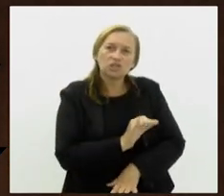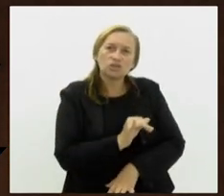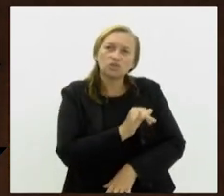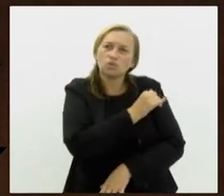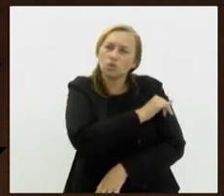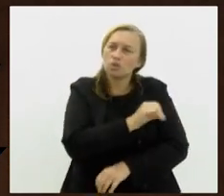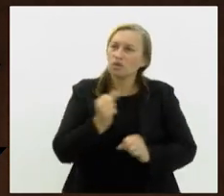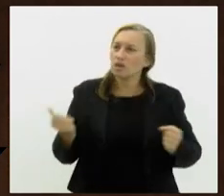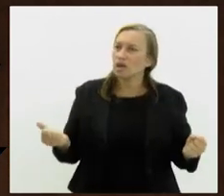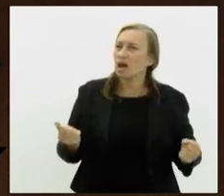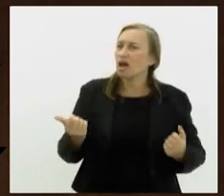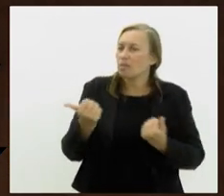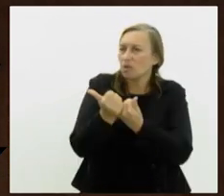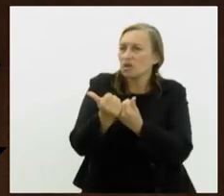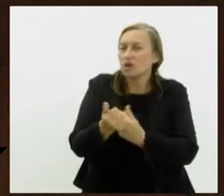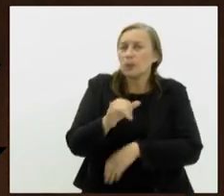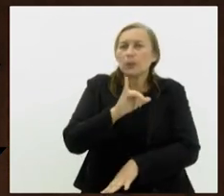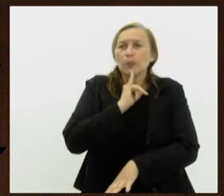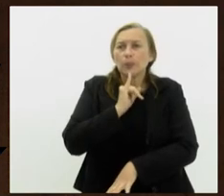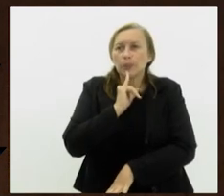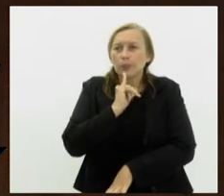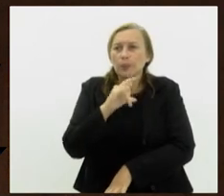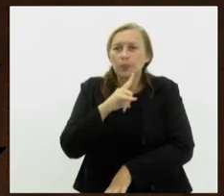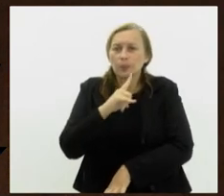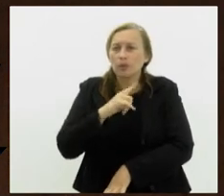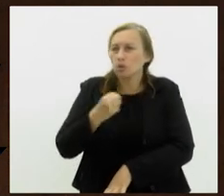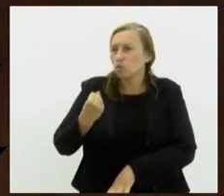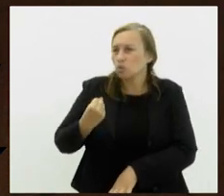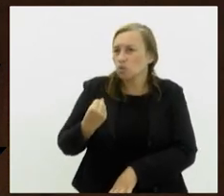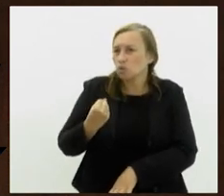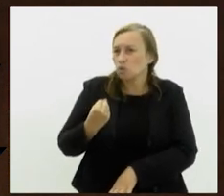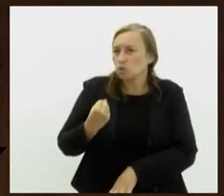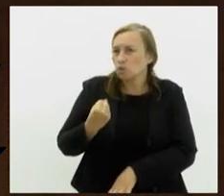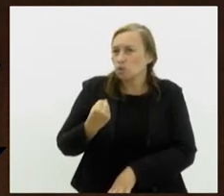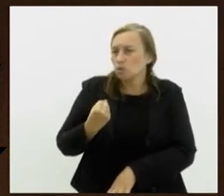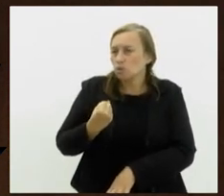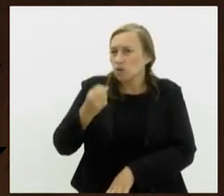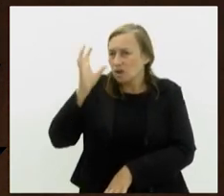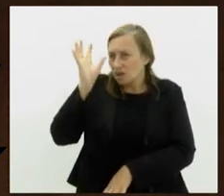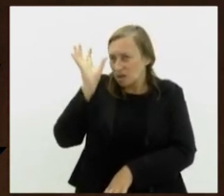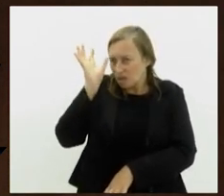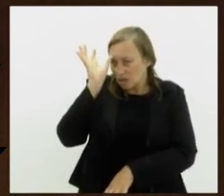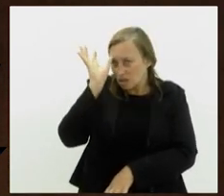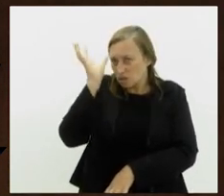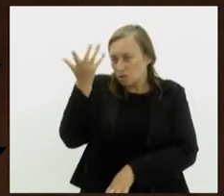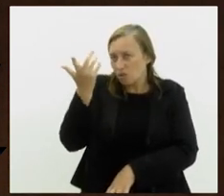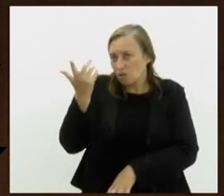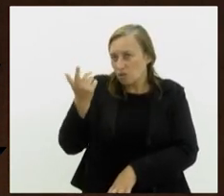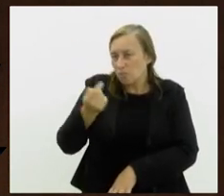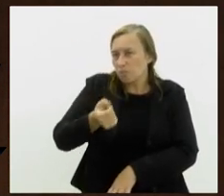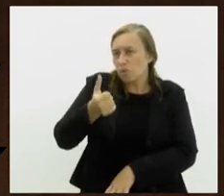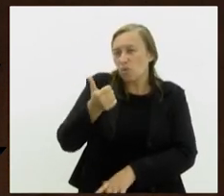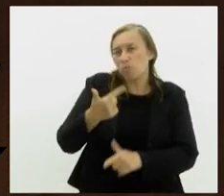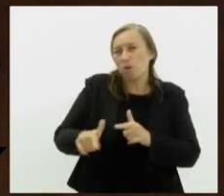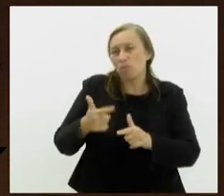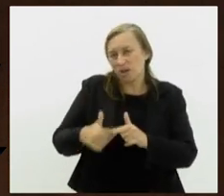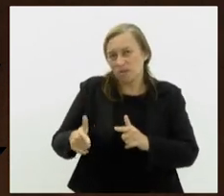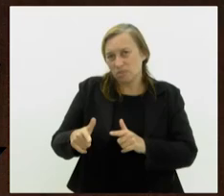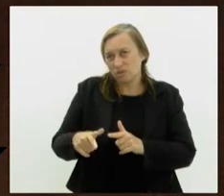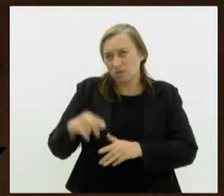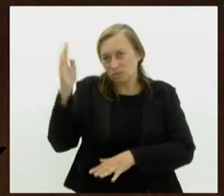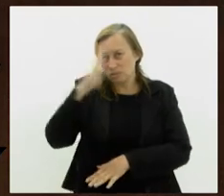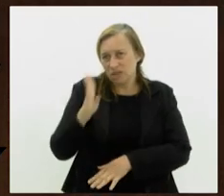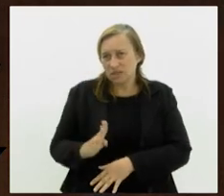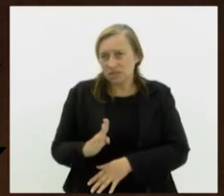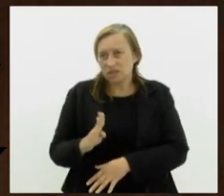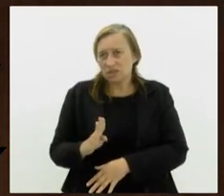apoiamos, infelizmente, é uma das que tem o menor índice de resolução de homicídios do Brasil. Nós aqui estamos